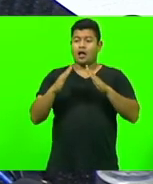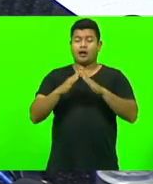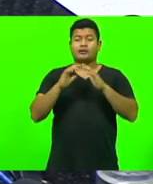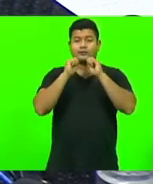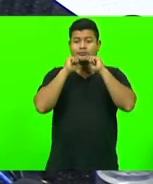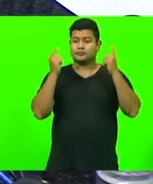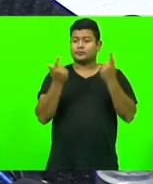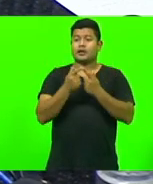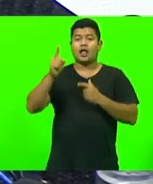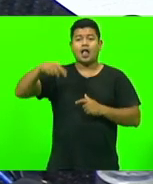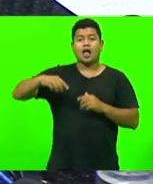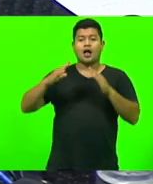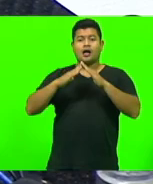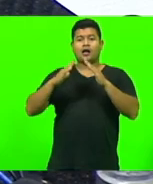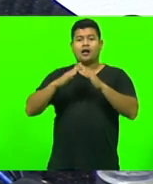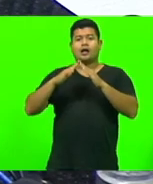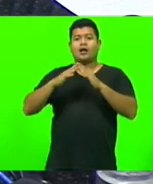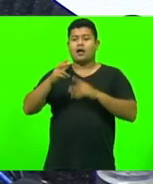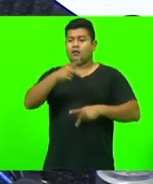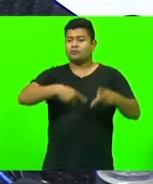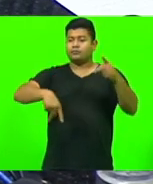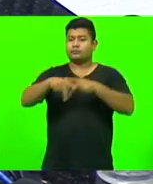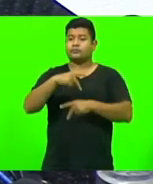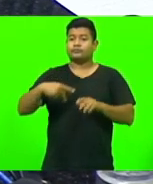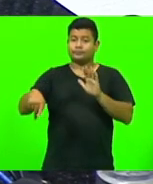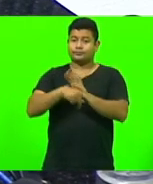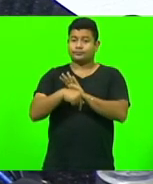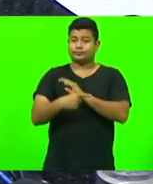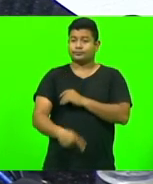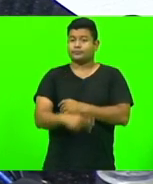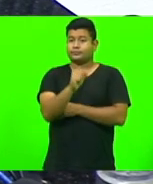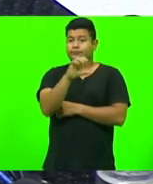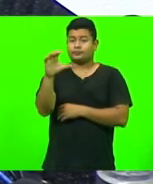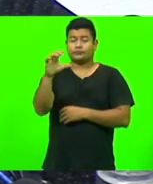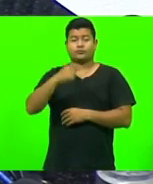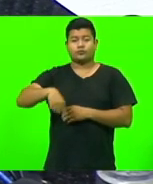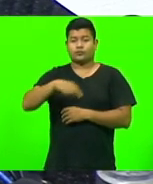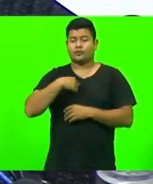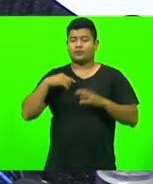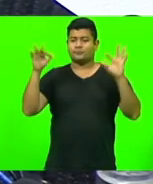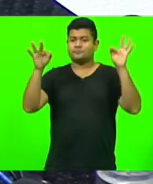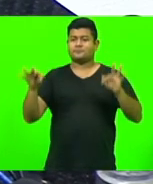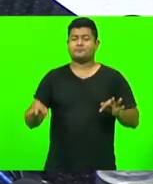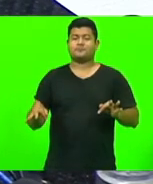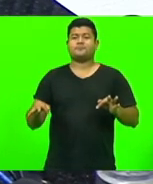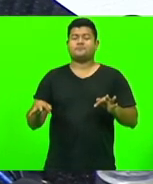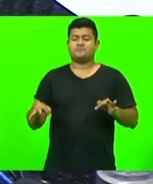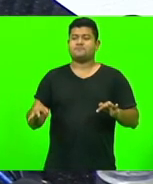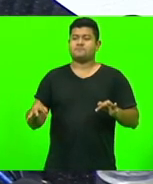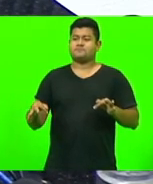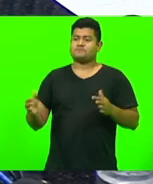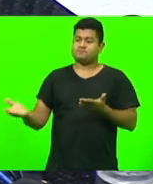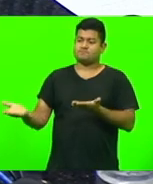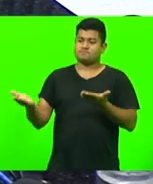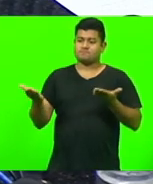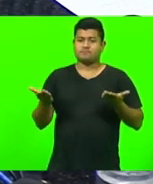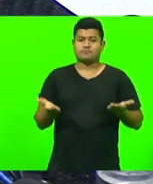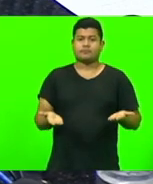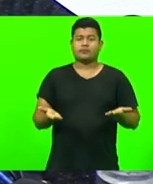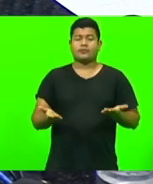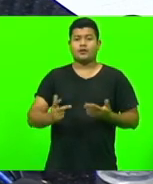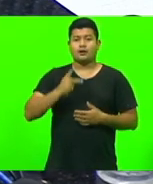povo catarinense, é aqui que a gente fica muito feliz de poder recebê-los e recebê-las no